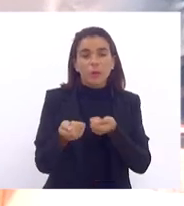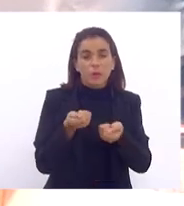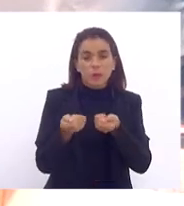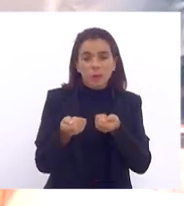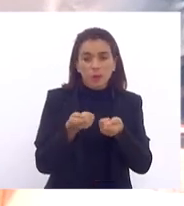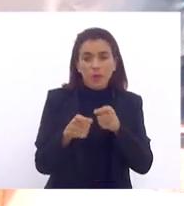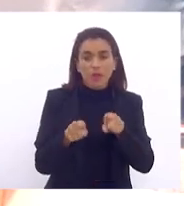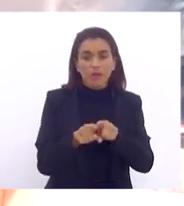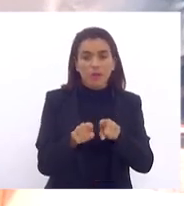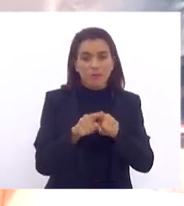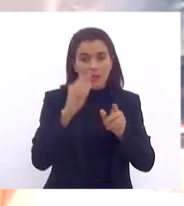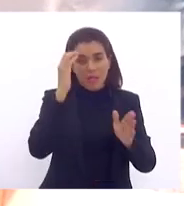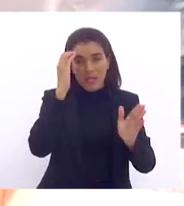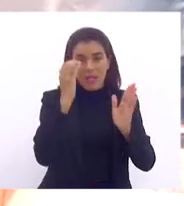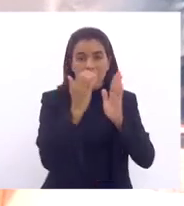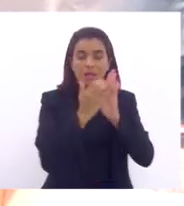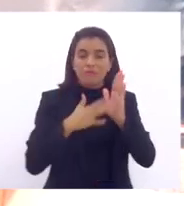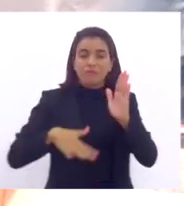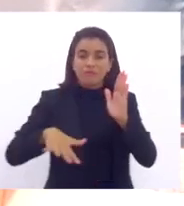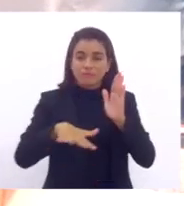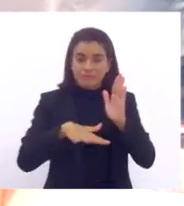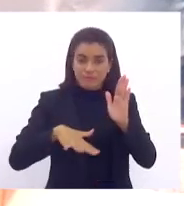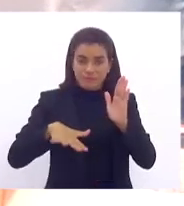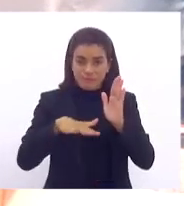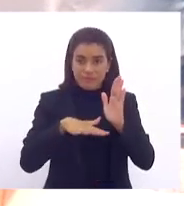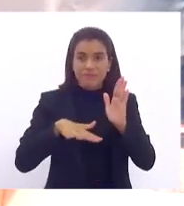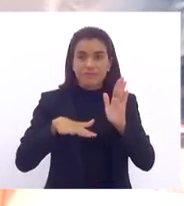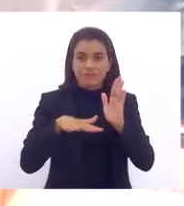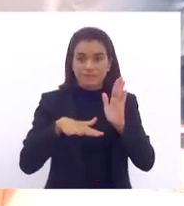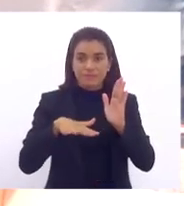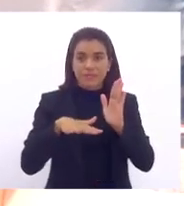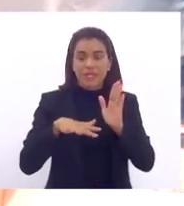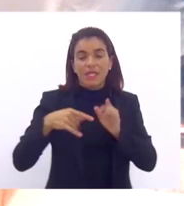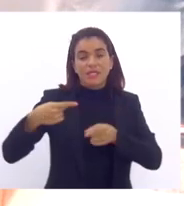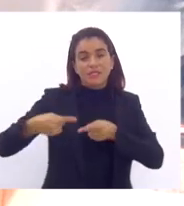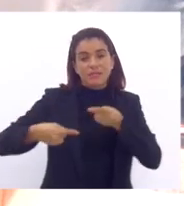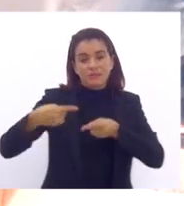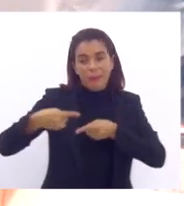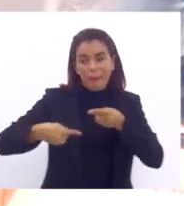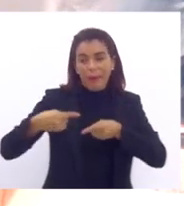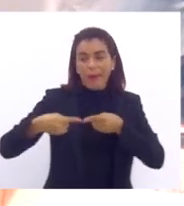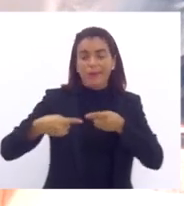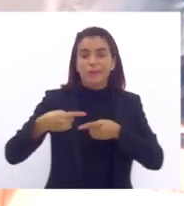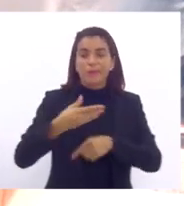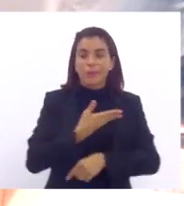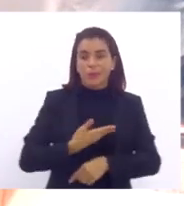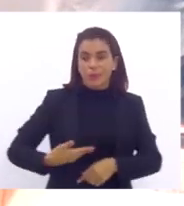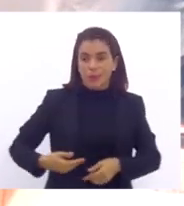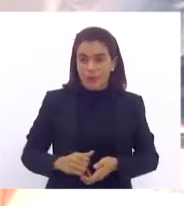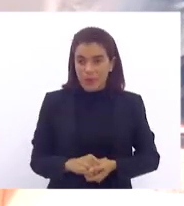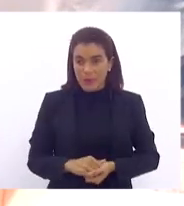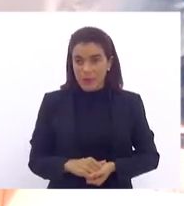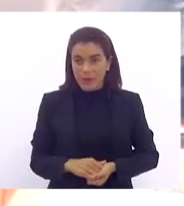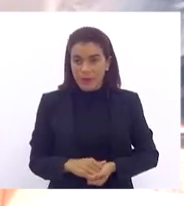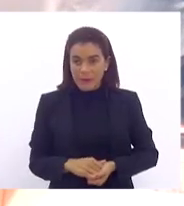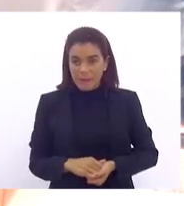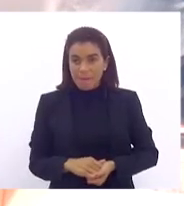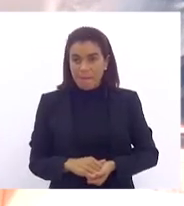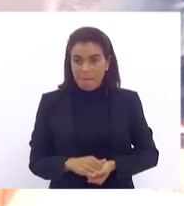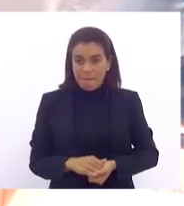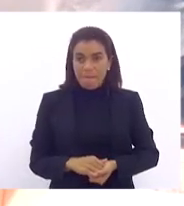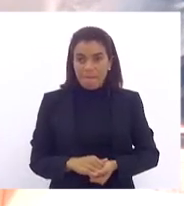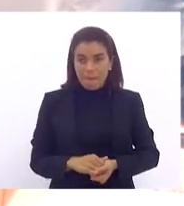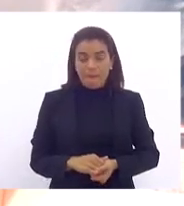para respeitar esse espaço e essa esfera de e esse Fórum de deliberação pública Então esse é